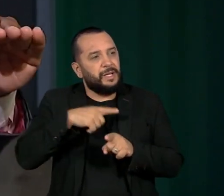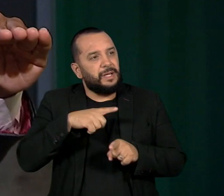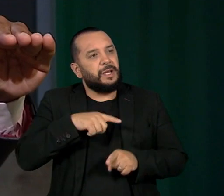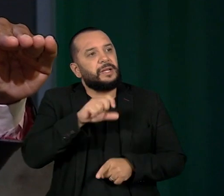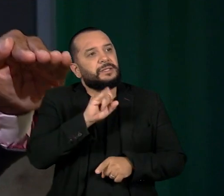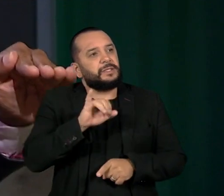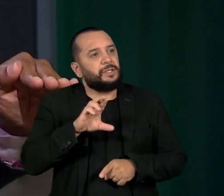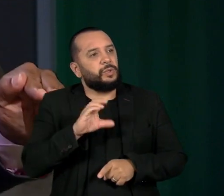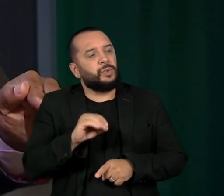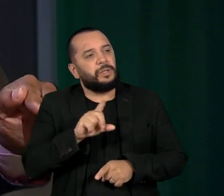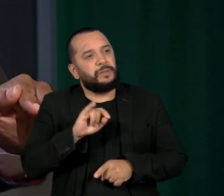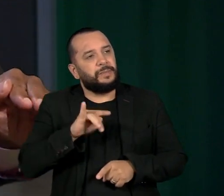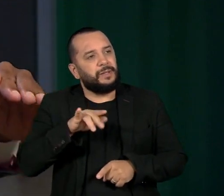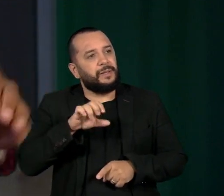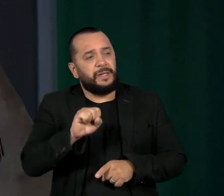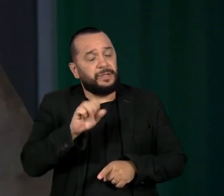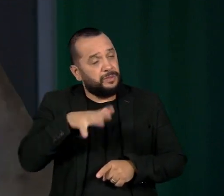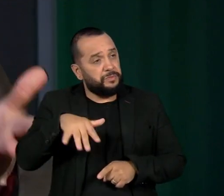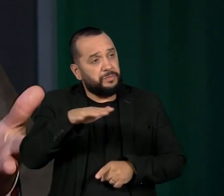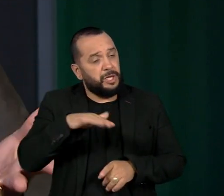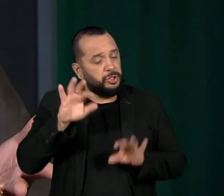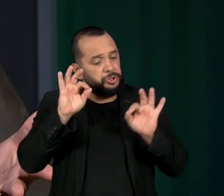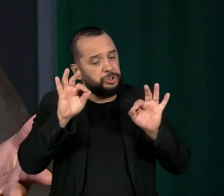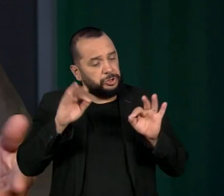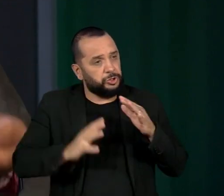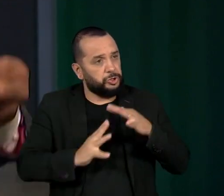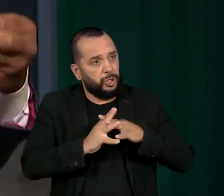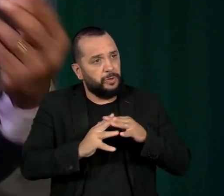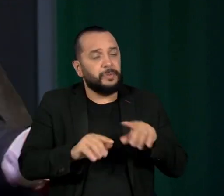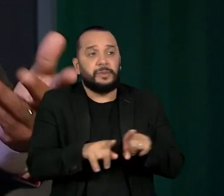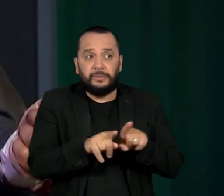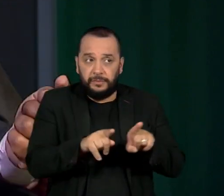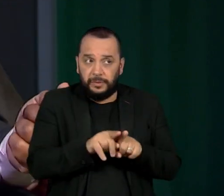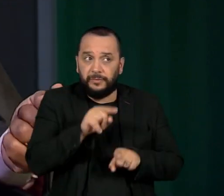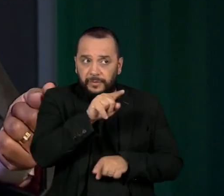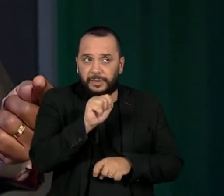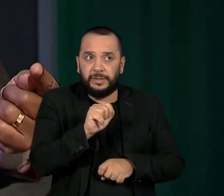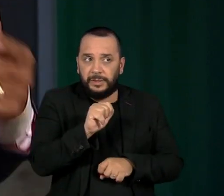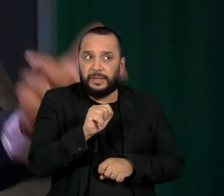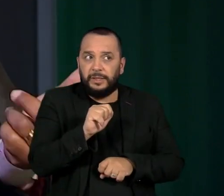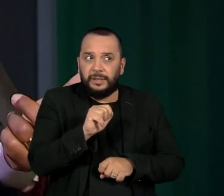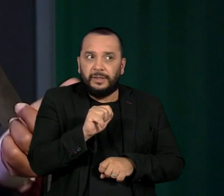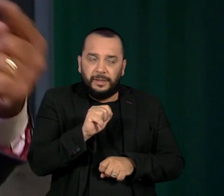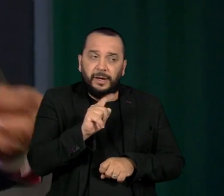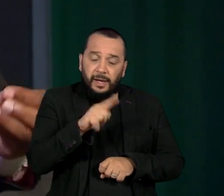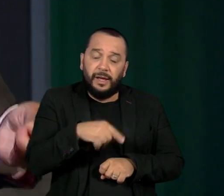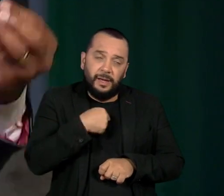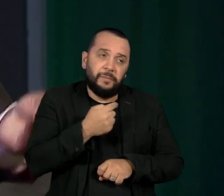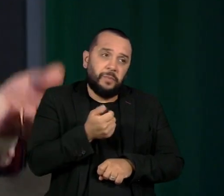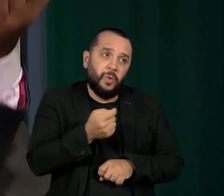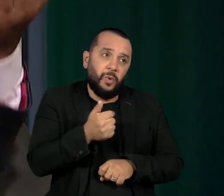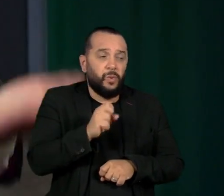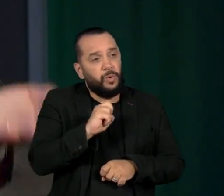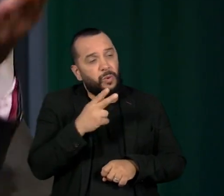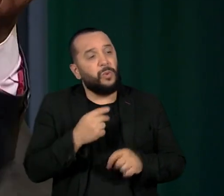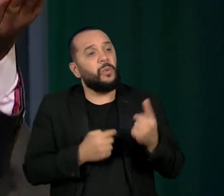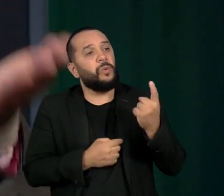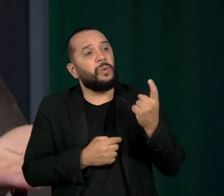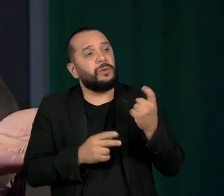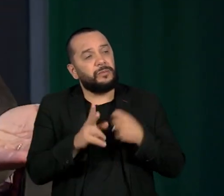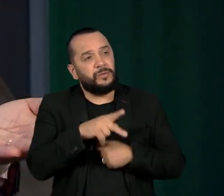espaço altamente prestigiado e que seguramente o senhor deve ser um dos poucos, se não o único